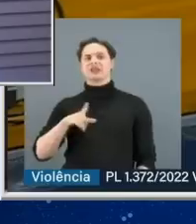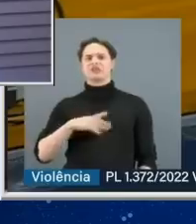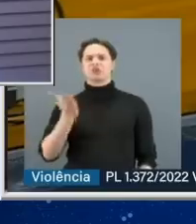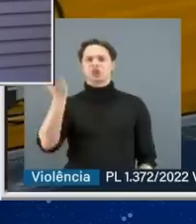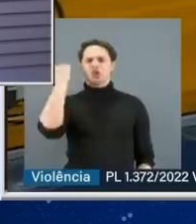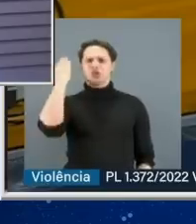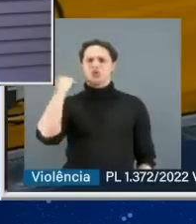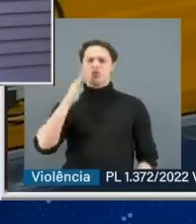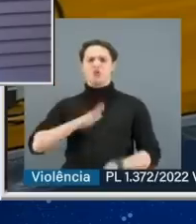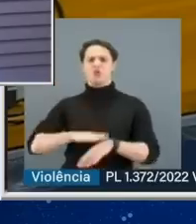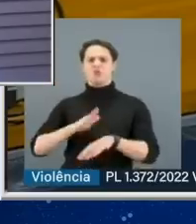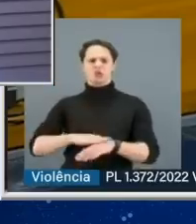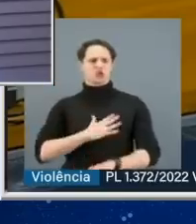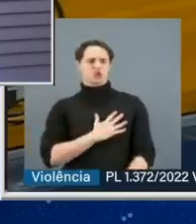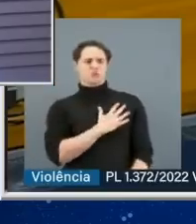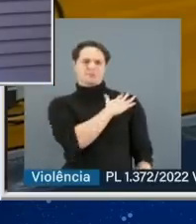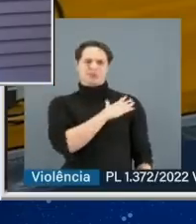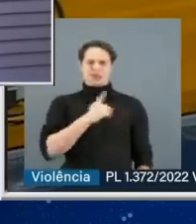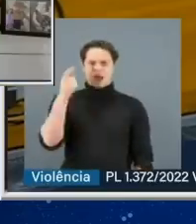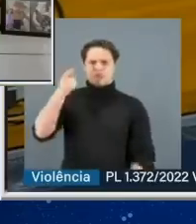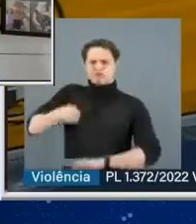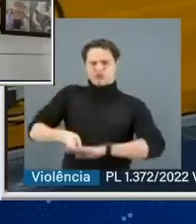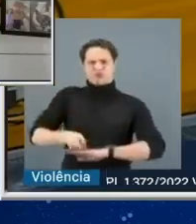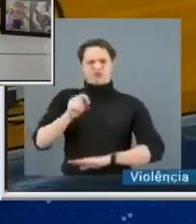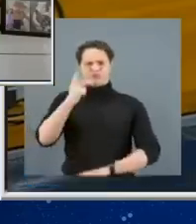faz do dia de hoje na CPMI, Mota? Bem-vindo.